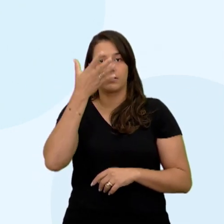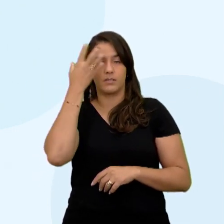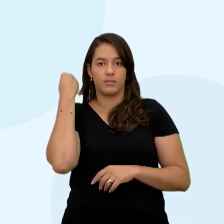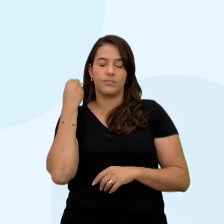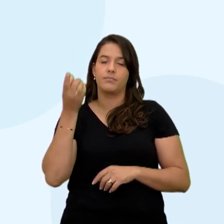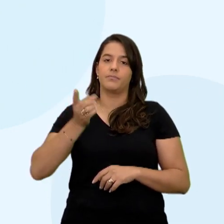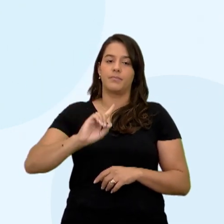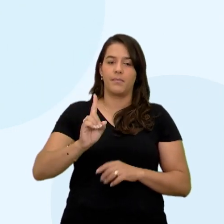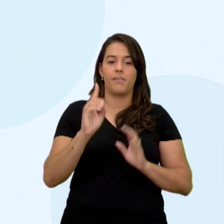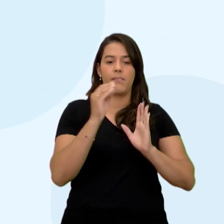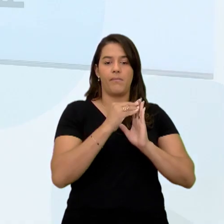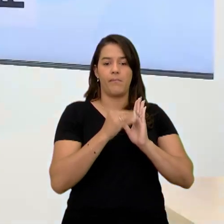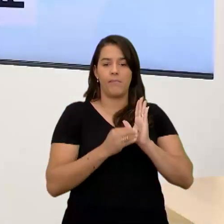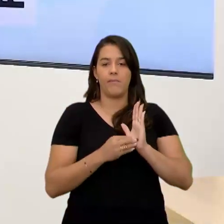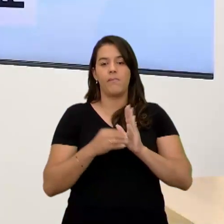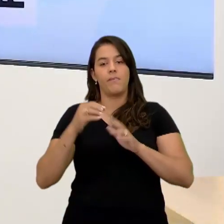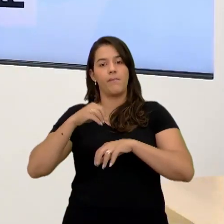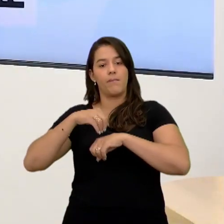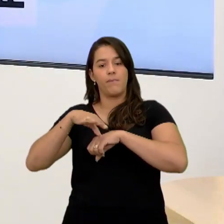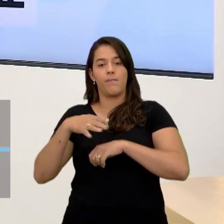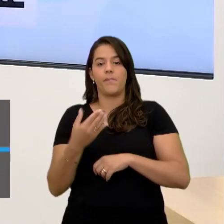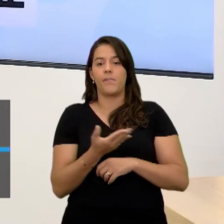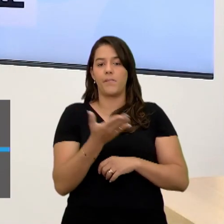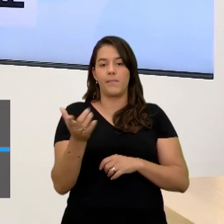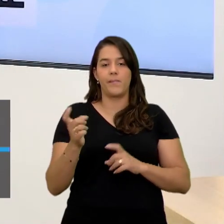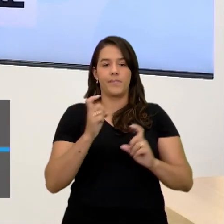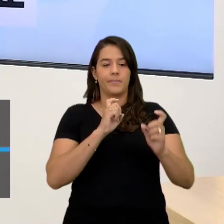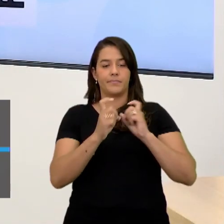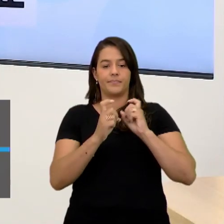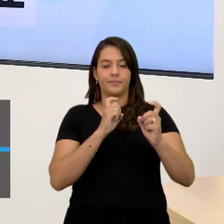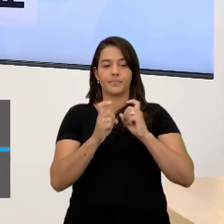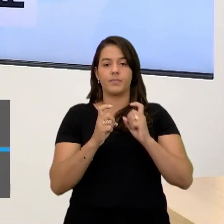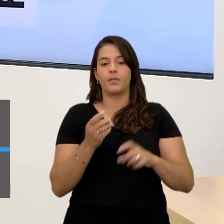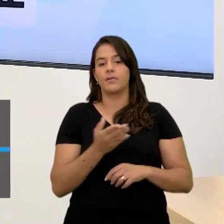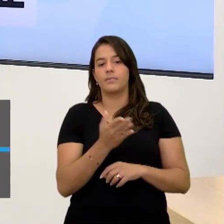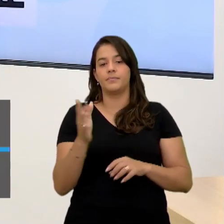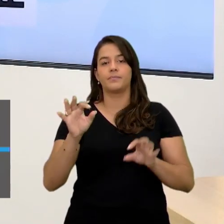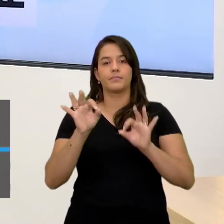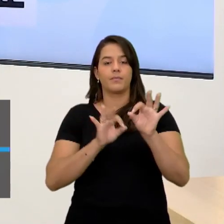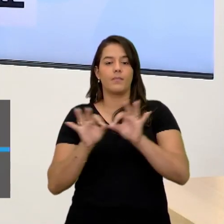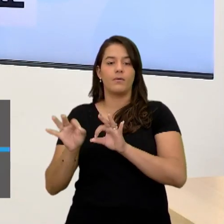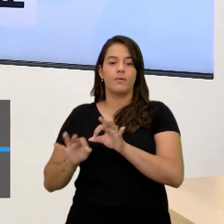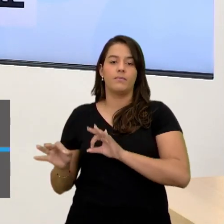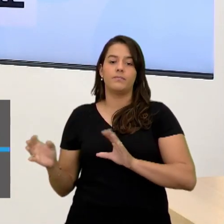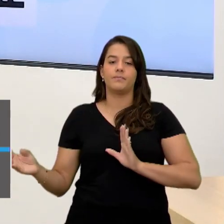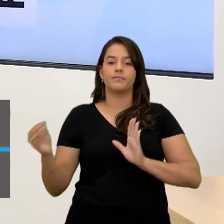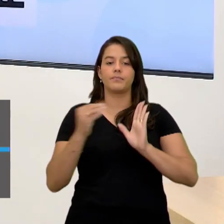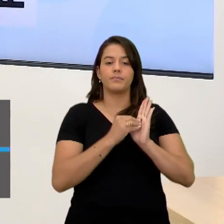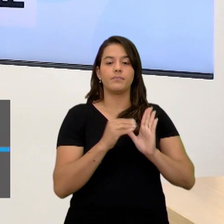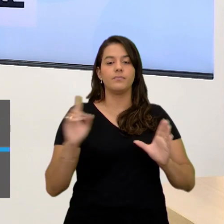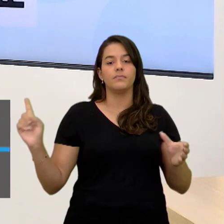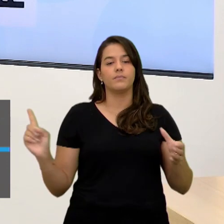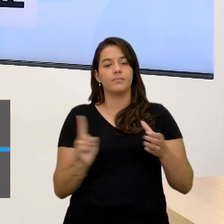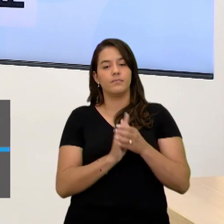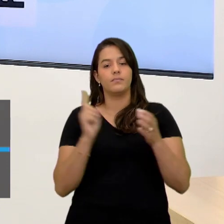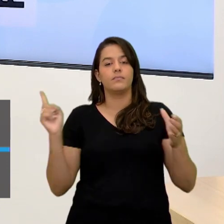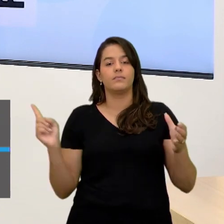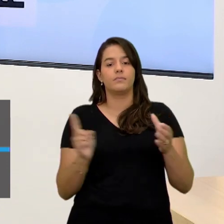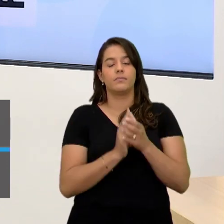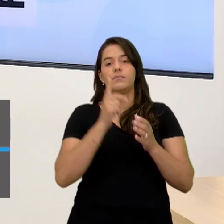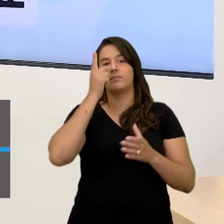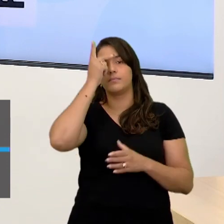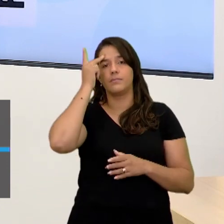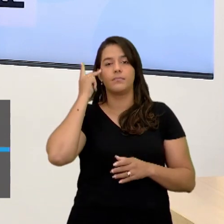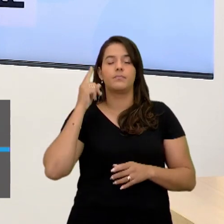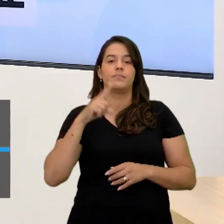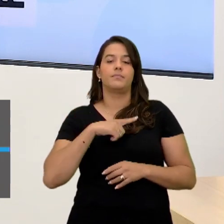bacana porque eu recomendaria que você, nas reuniões que você vai fazer, você adiciona as pessoas e você